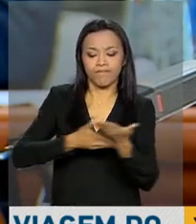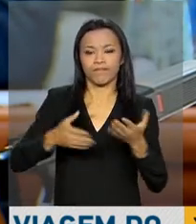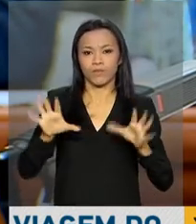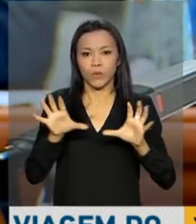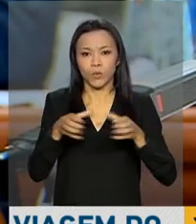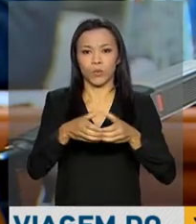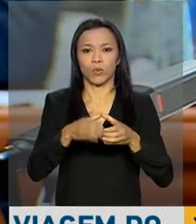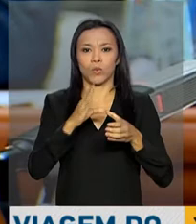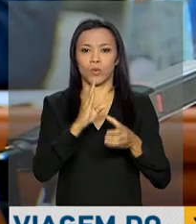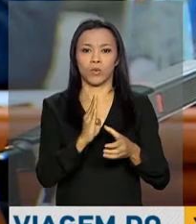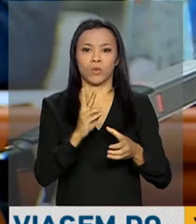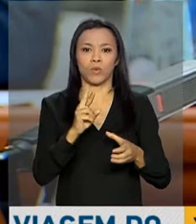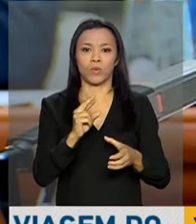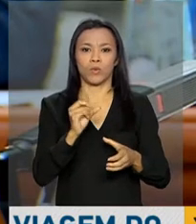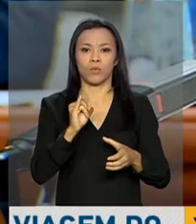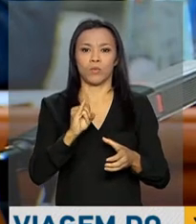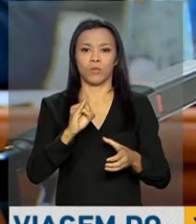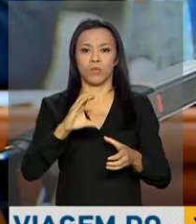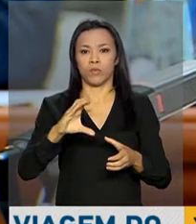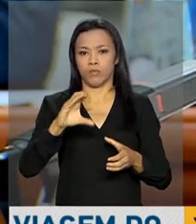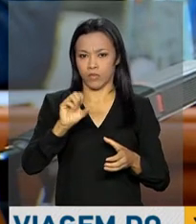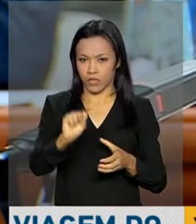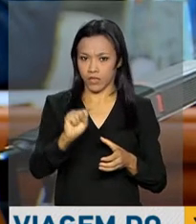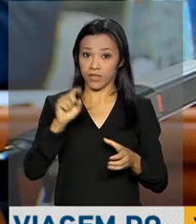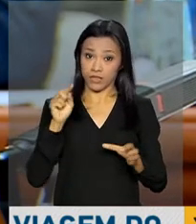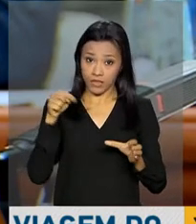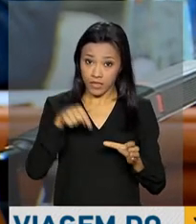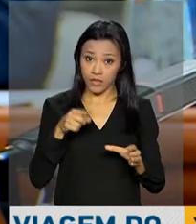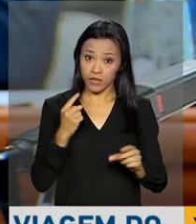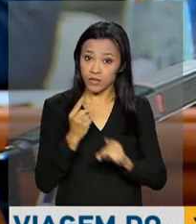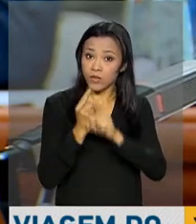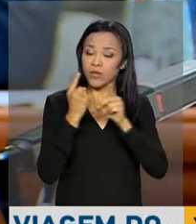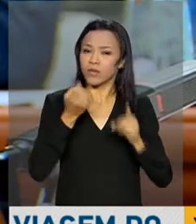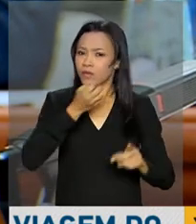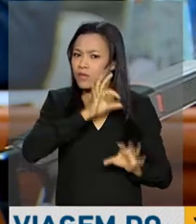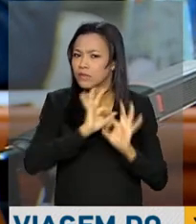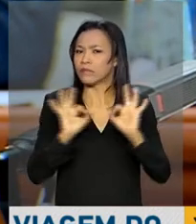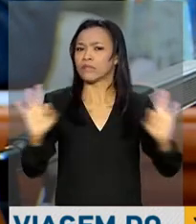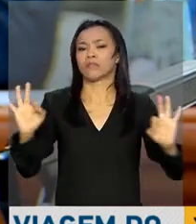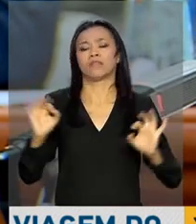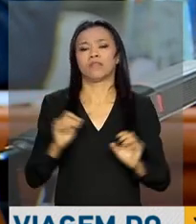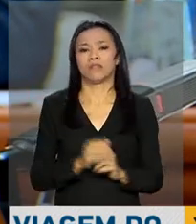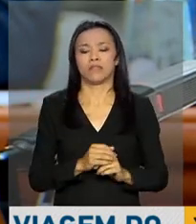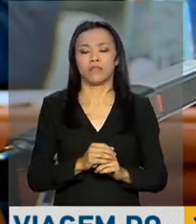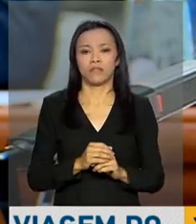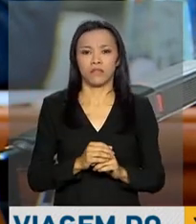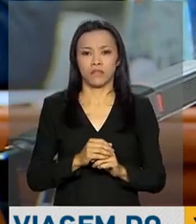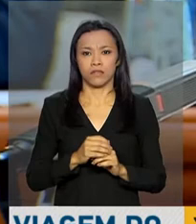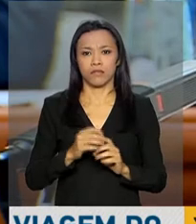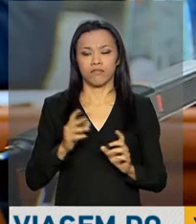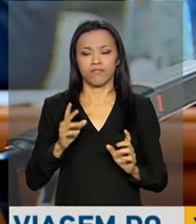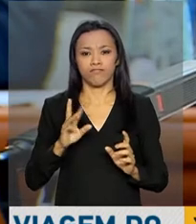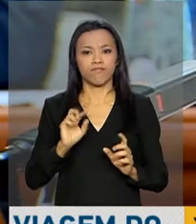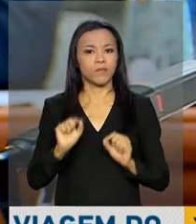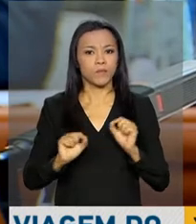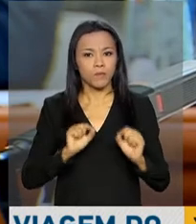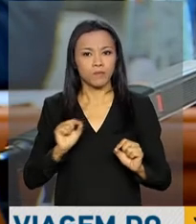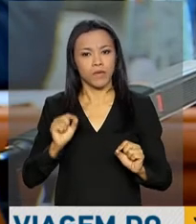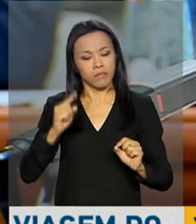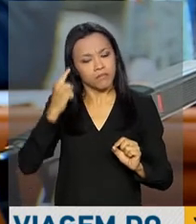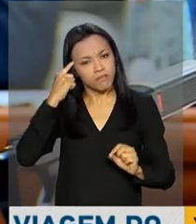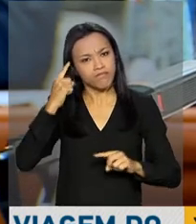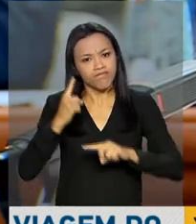Nela, temos colhido excelentes resultados que nos dão razão para fundado